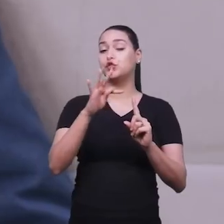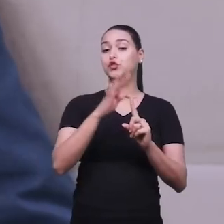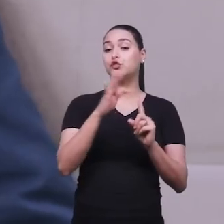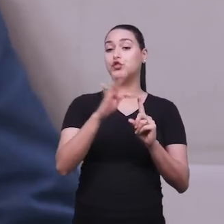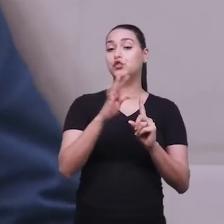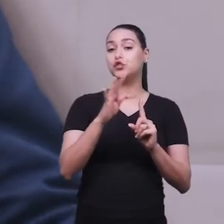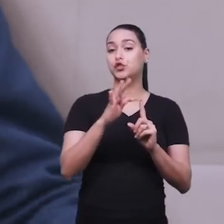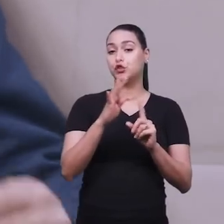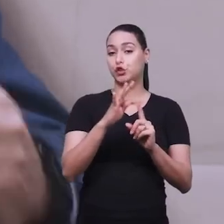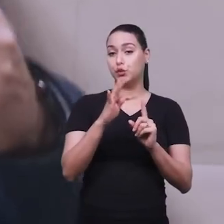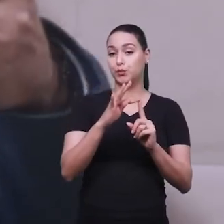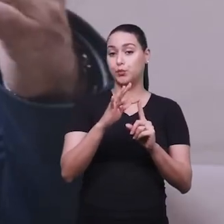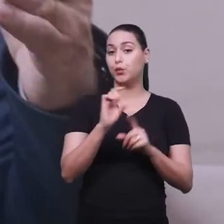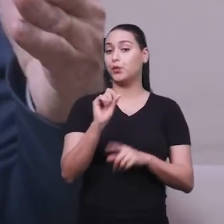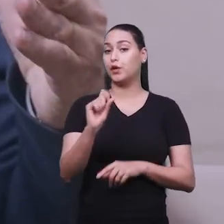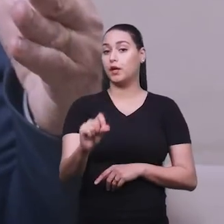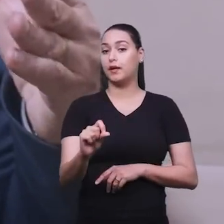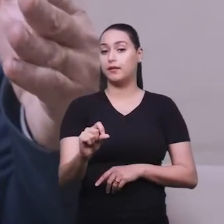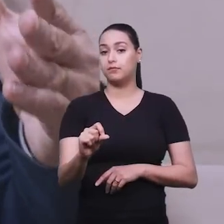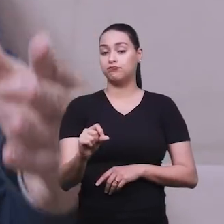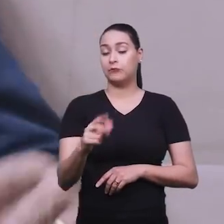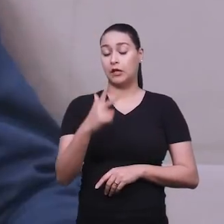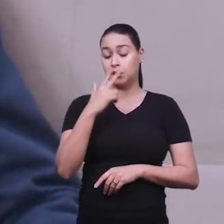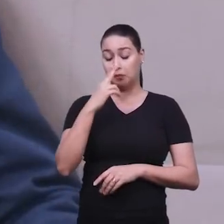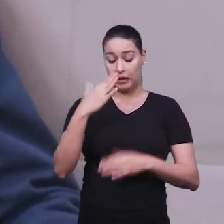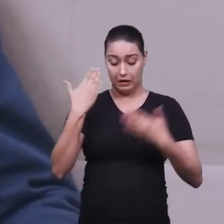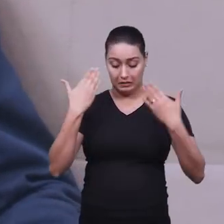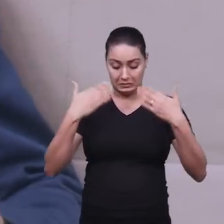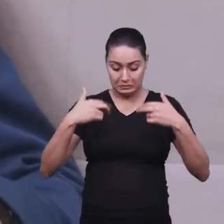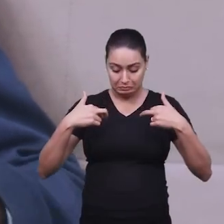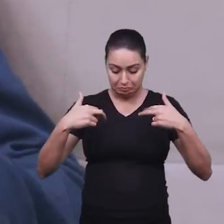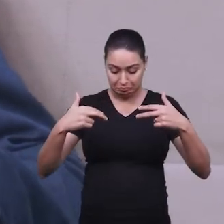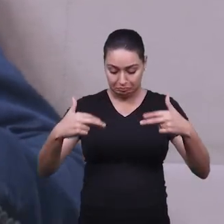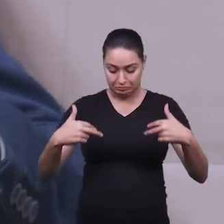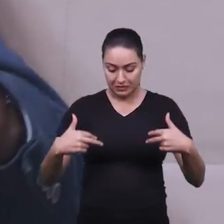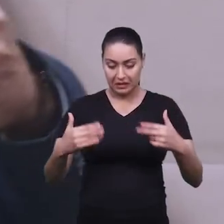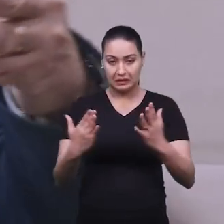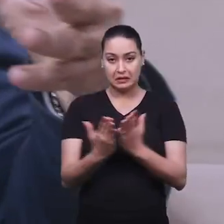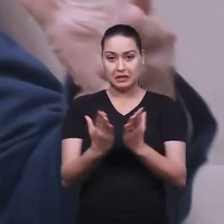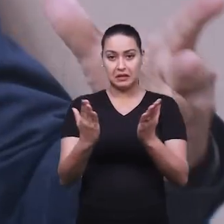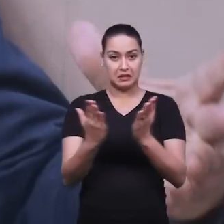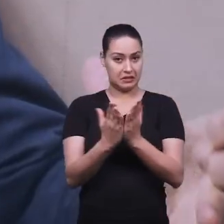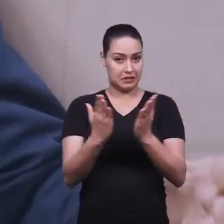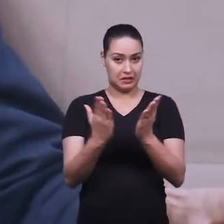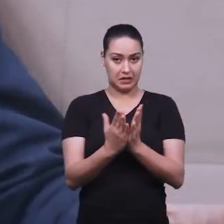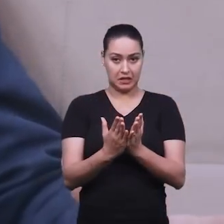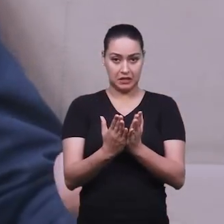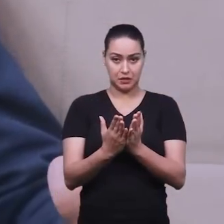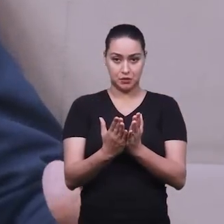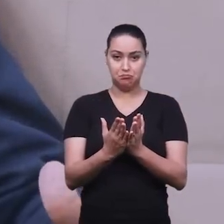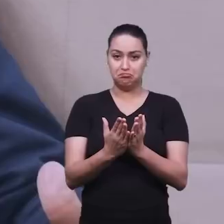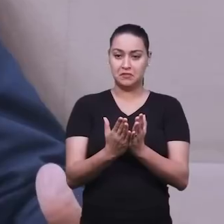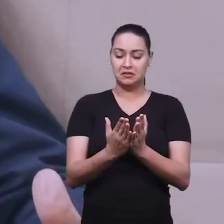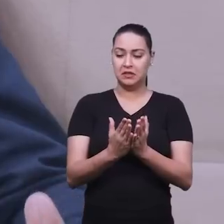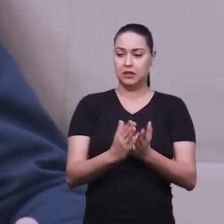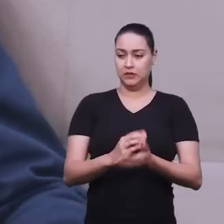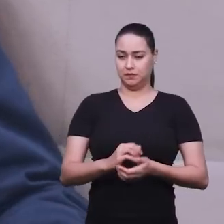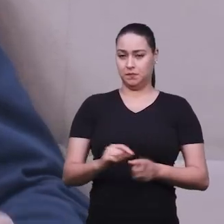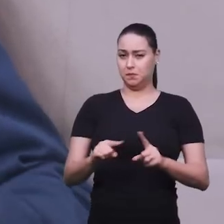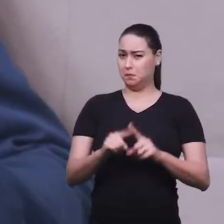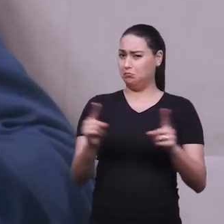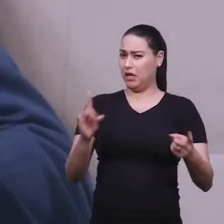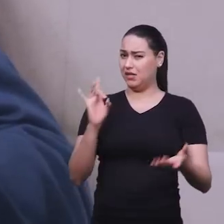incircunciso é tipo daquele que tem uma aparência de